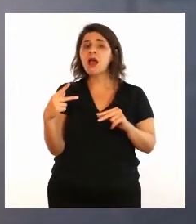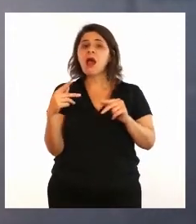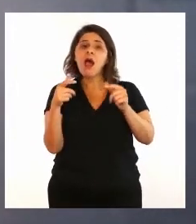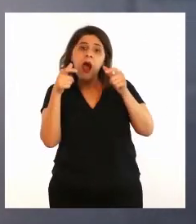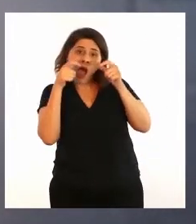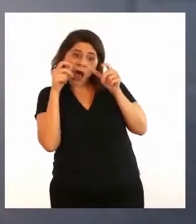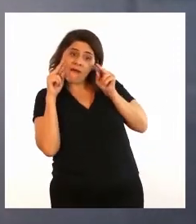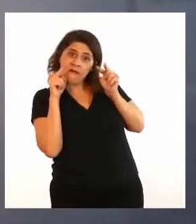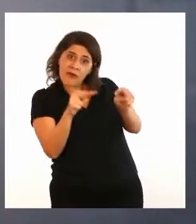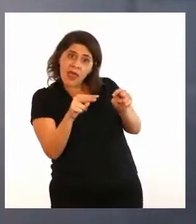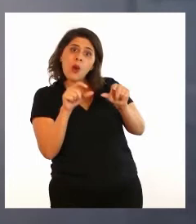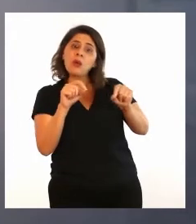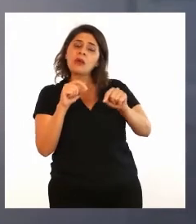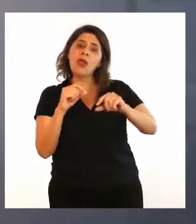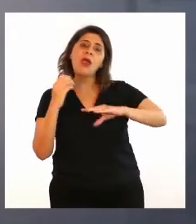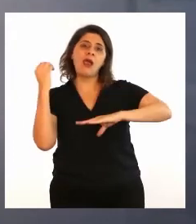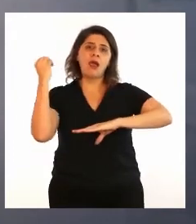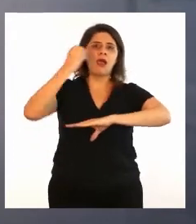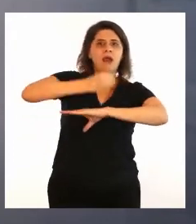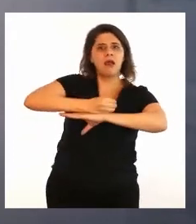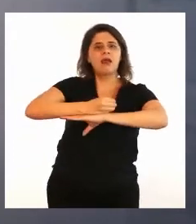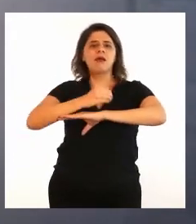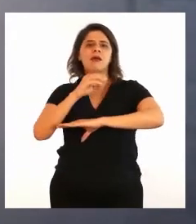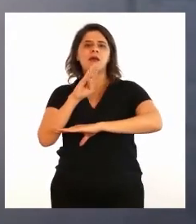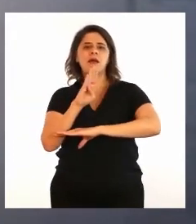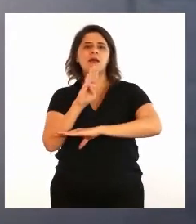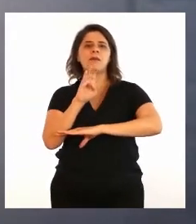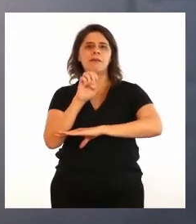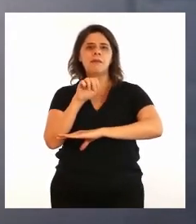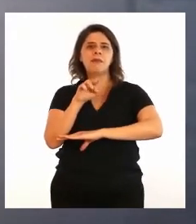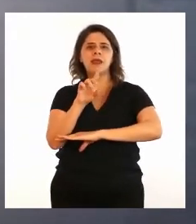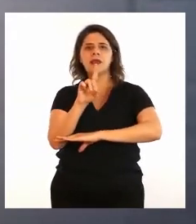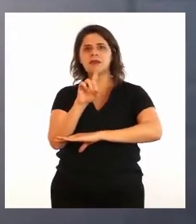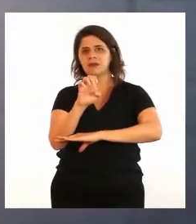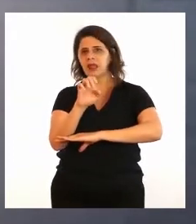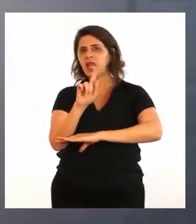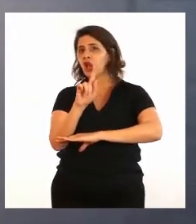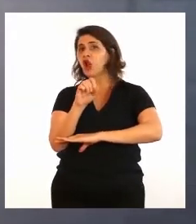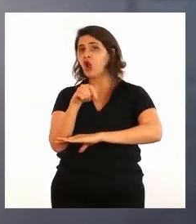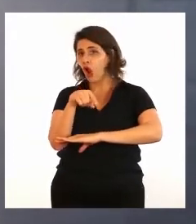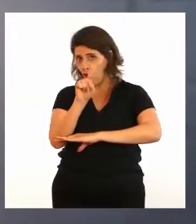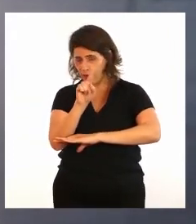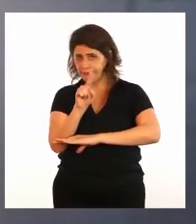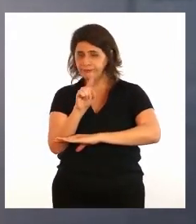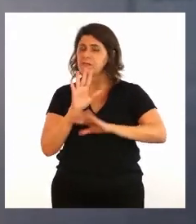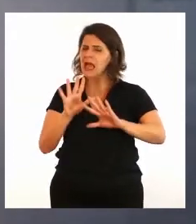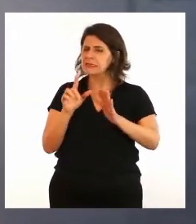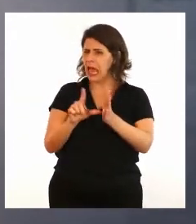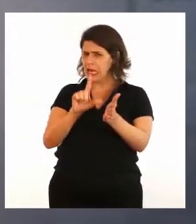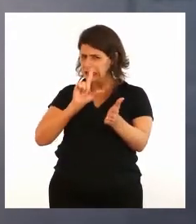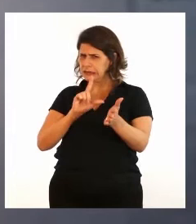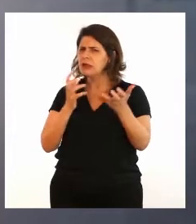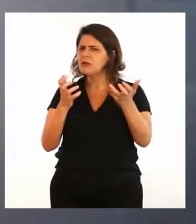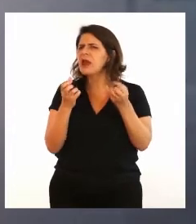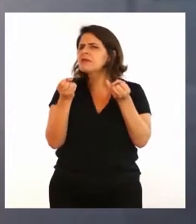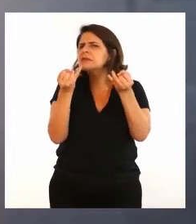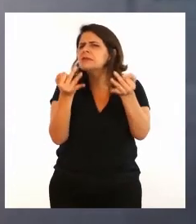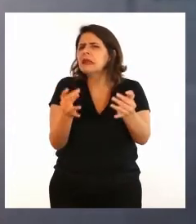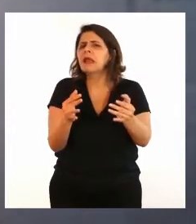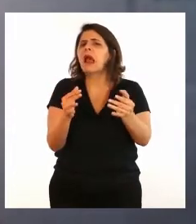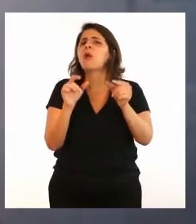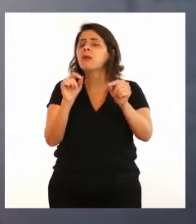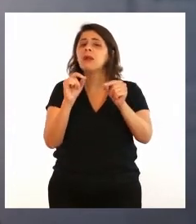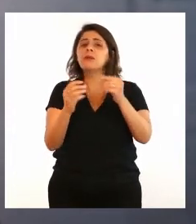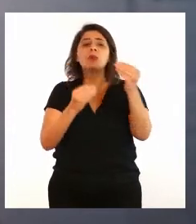essas duas vozes, é importante contar um pouco da história do Bendegó, ou de uma das histórias que podem ser